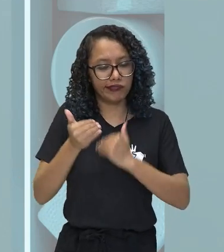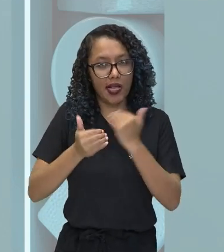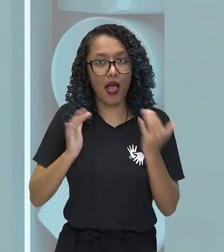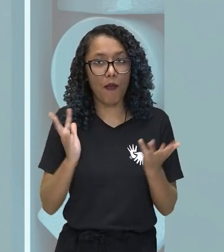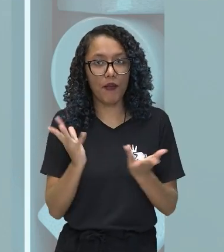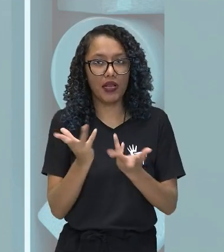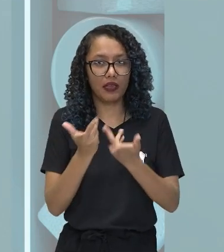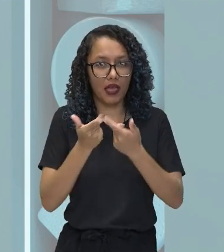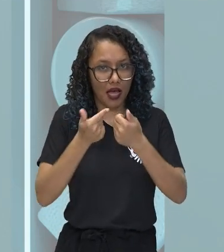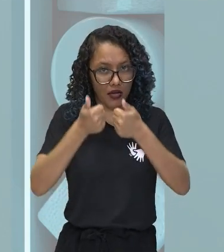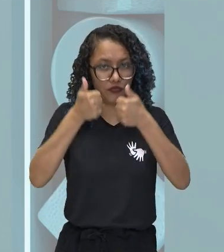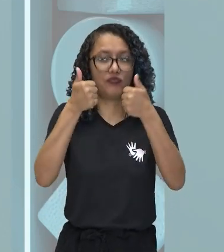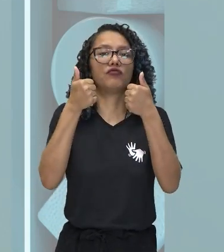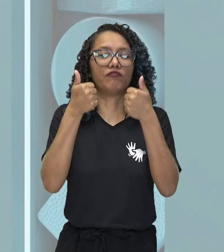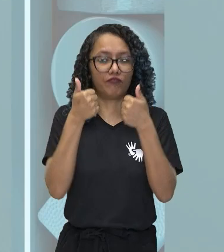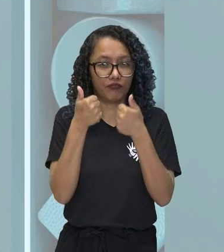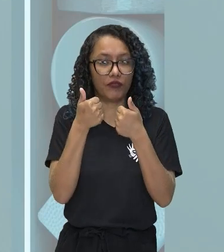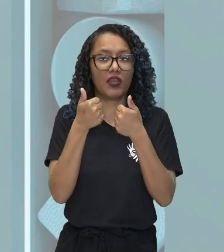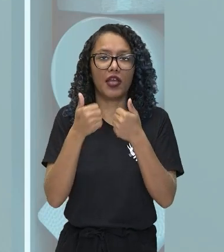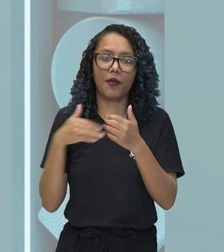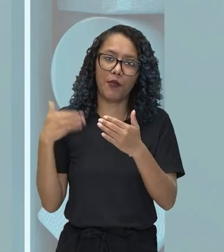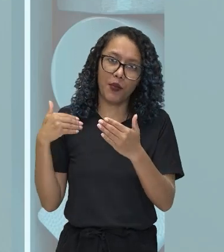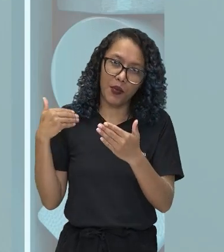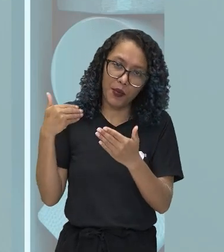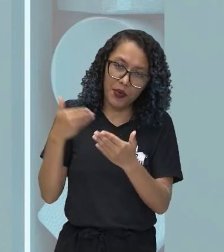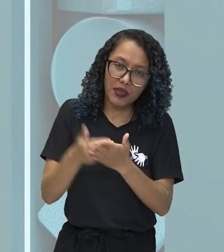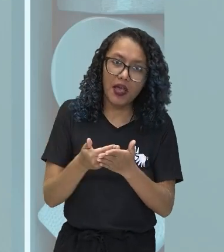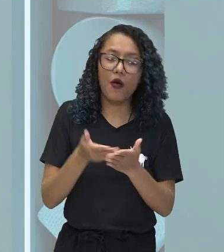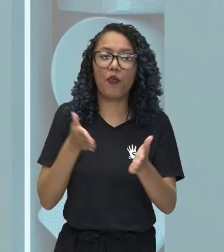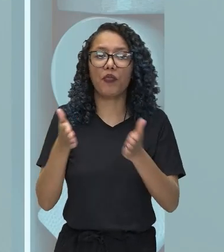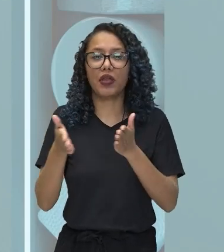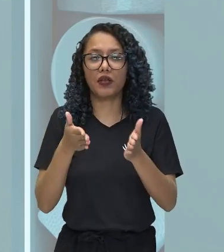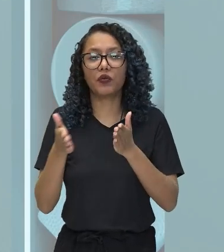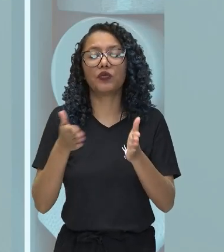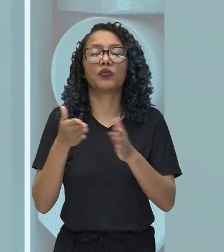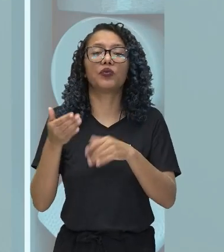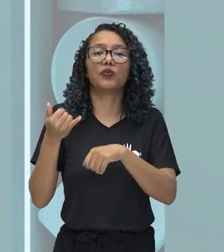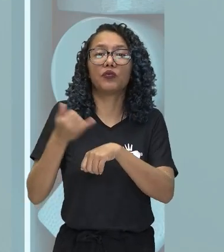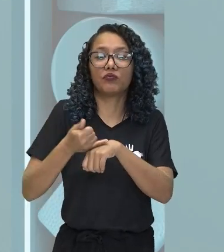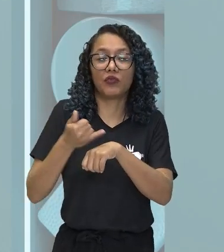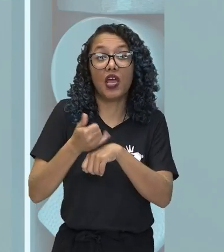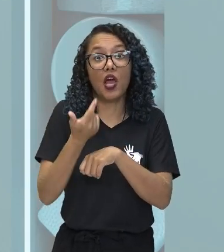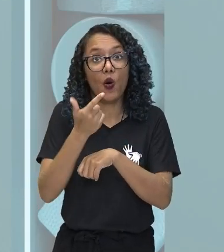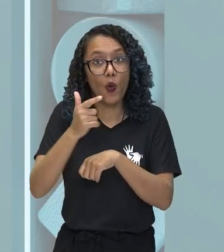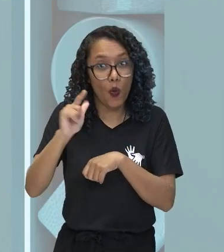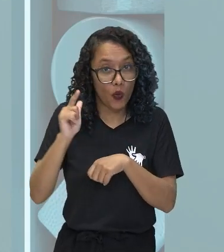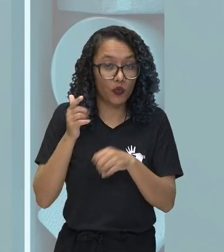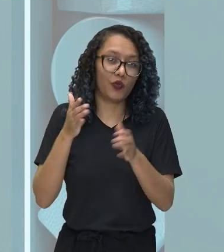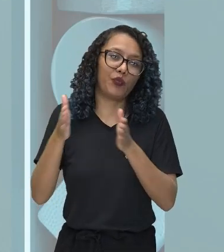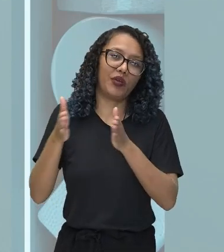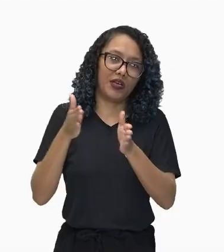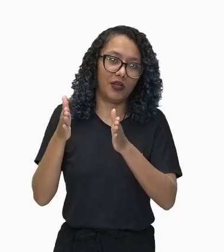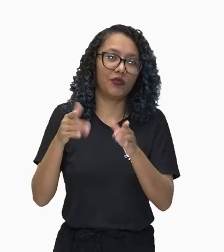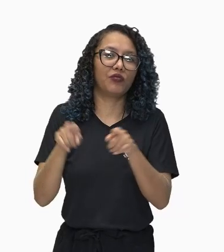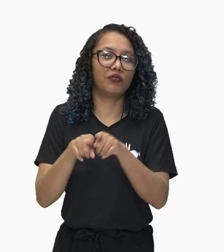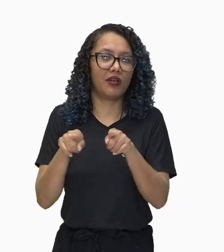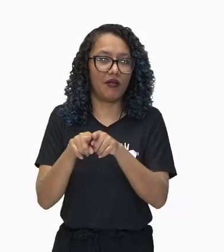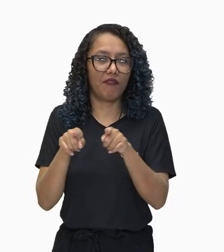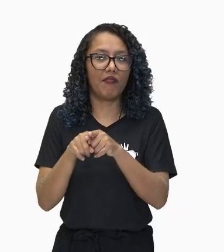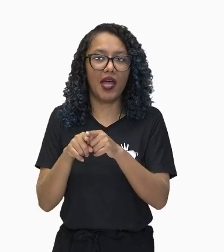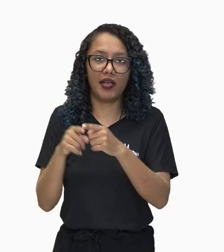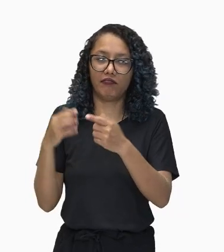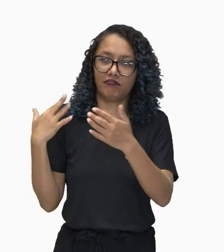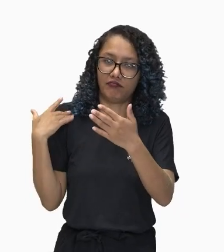chegar aí na idade dos metais, que é uma outra idade, outra fase, da pré-história. E o que